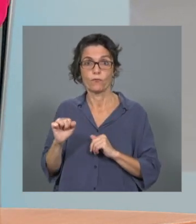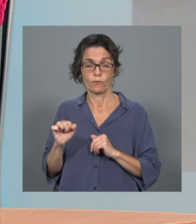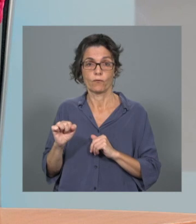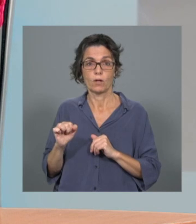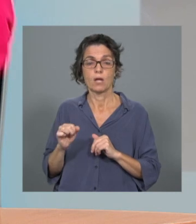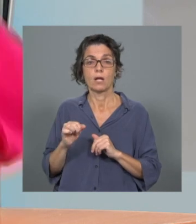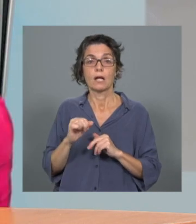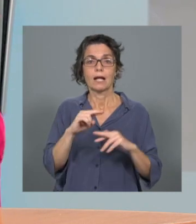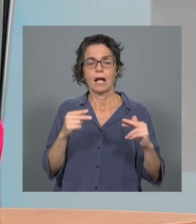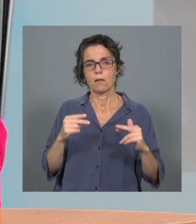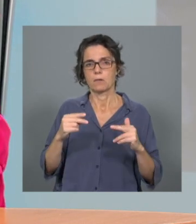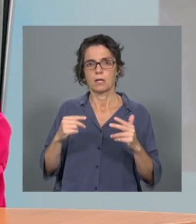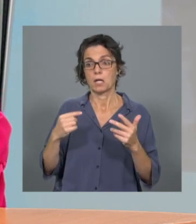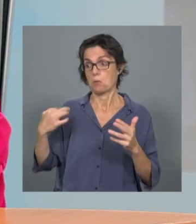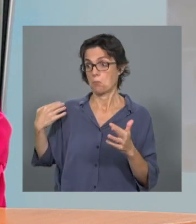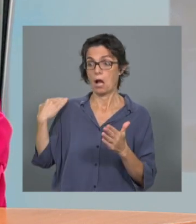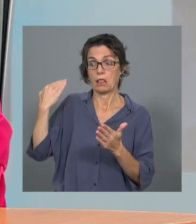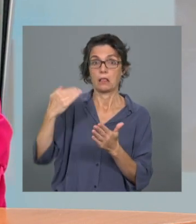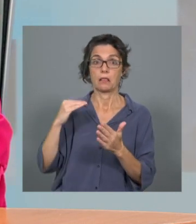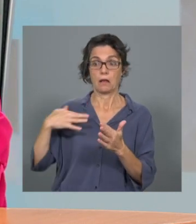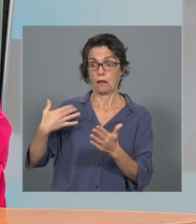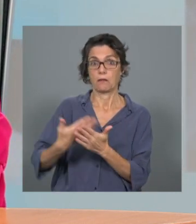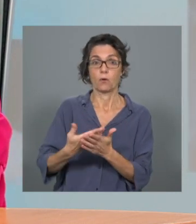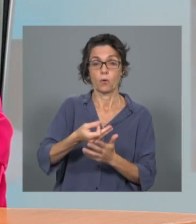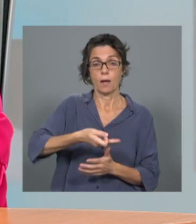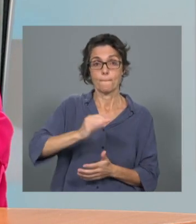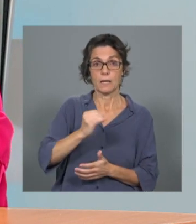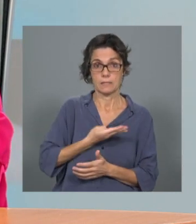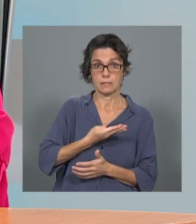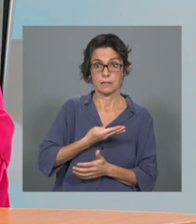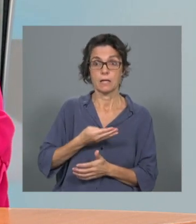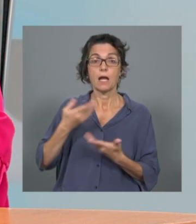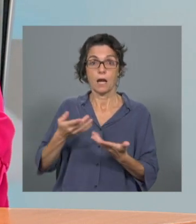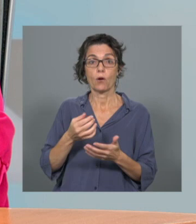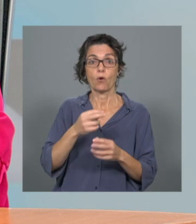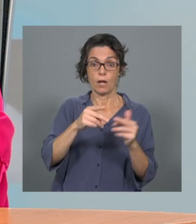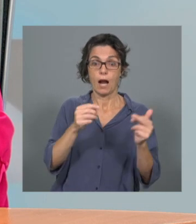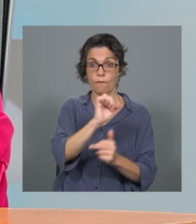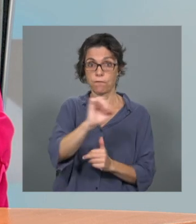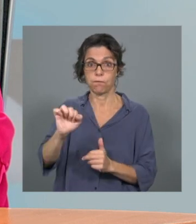câmaras tradicionalmente PSD, que foram ganhas por